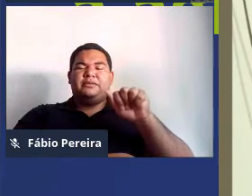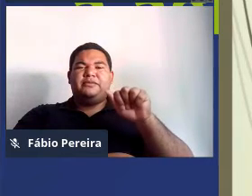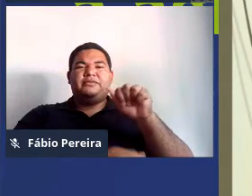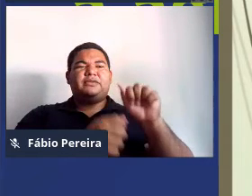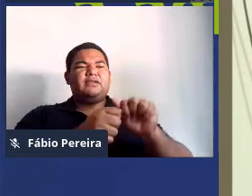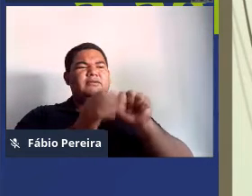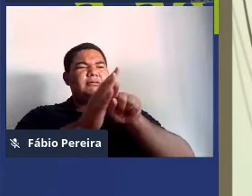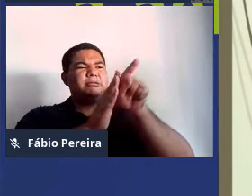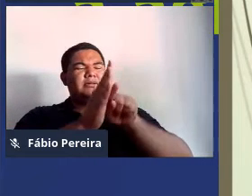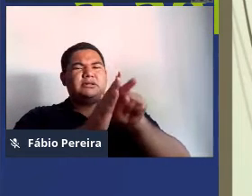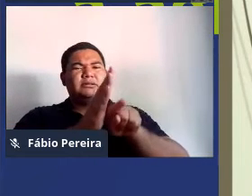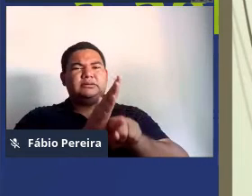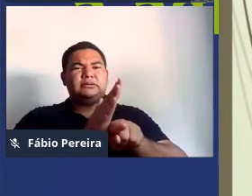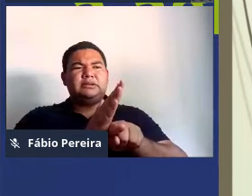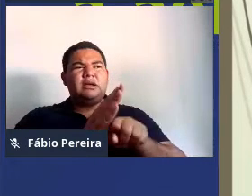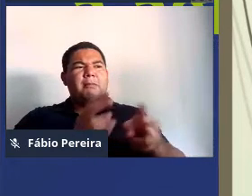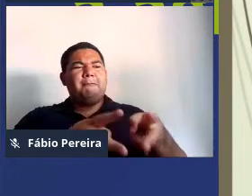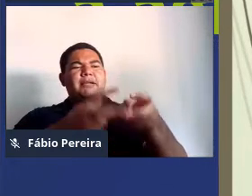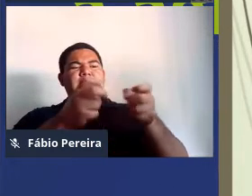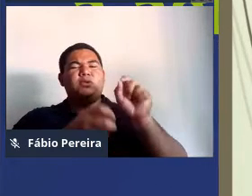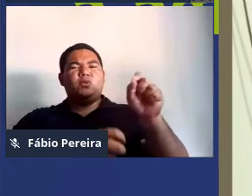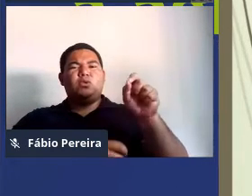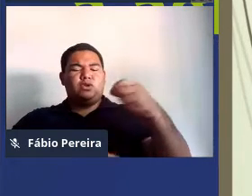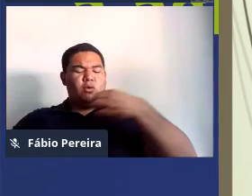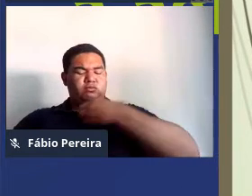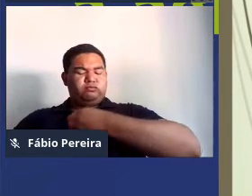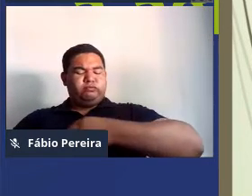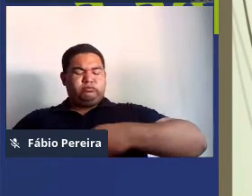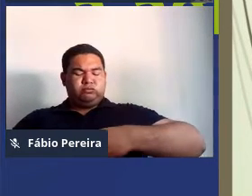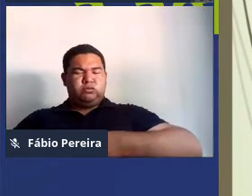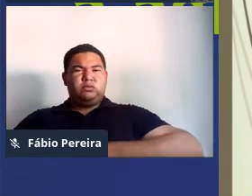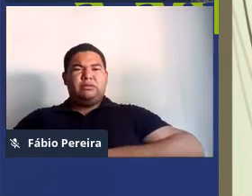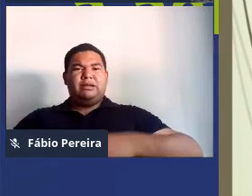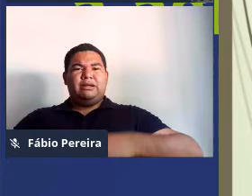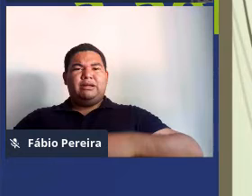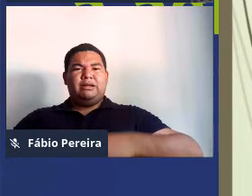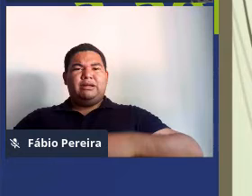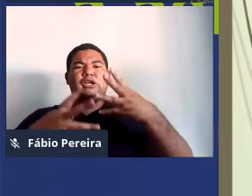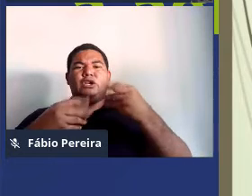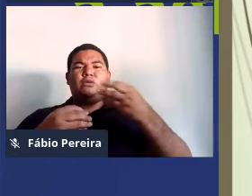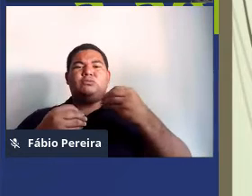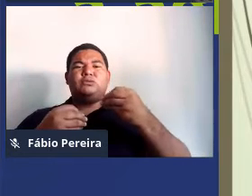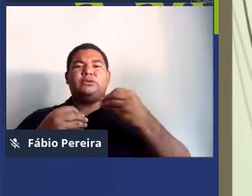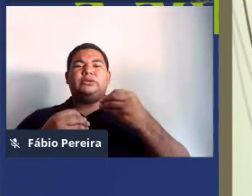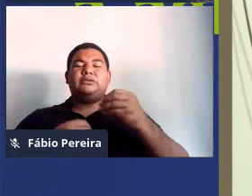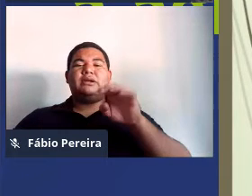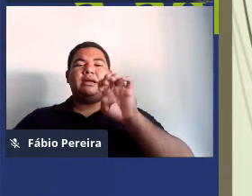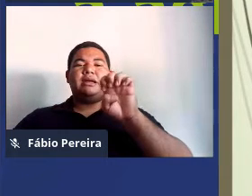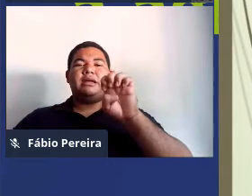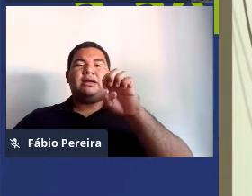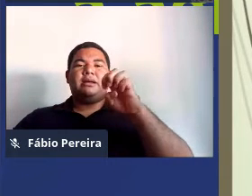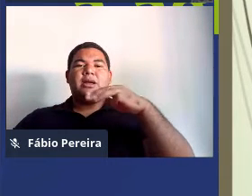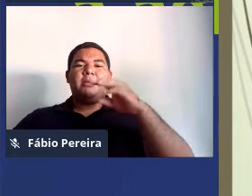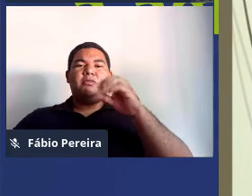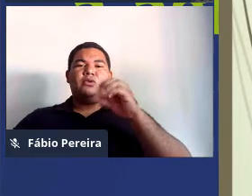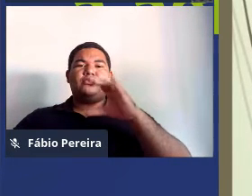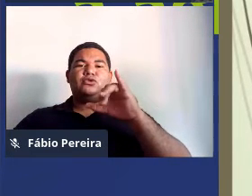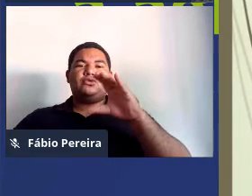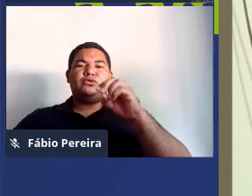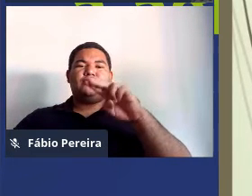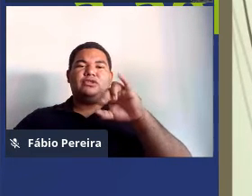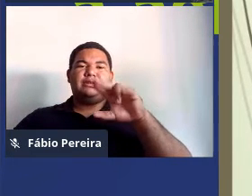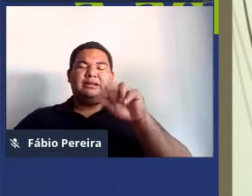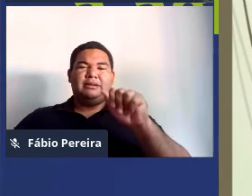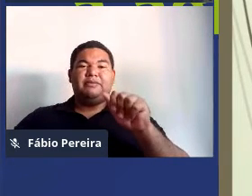espécie, viu que o tubo digestório dele estava banhado de hemocianina. O que é hemocianina? É equivalente ao sangue do